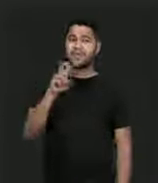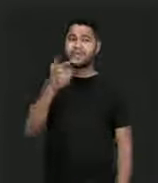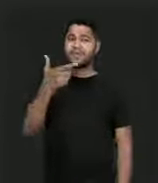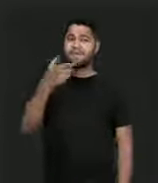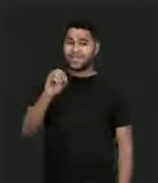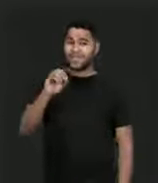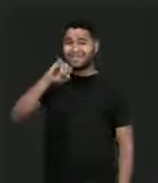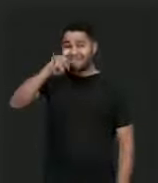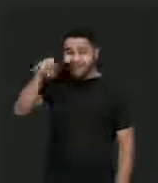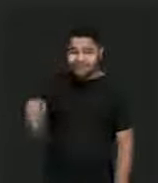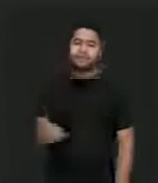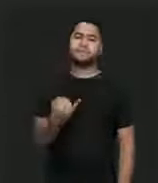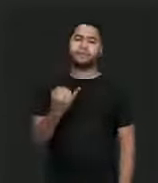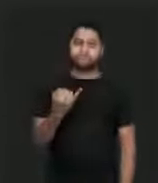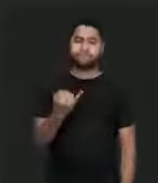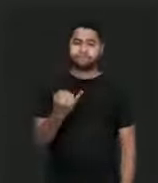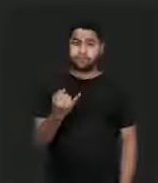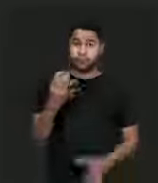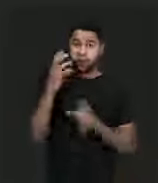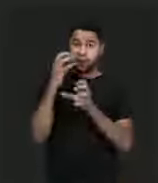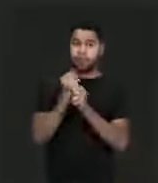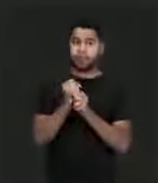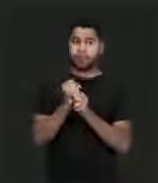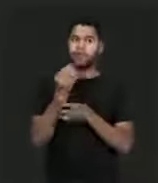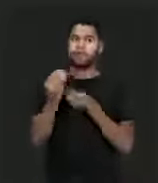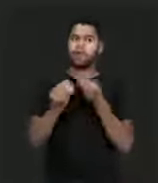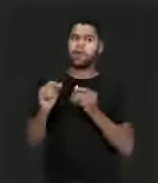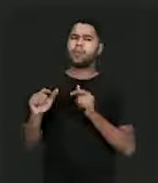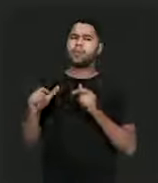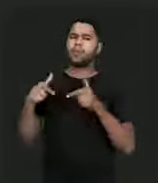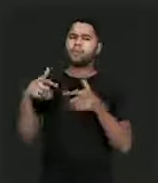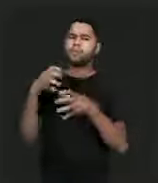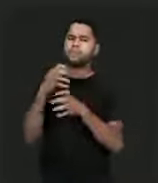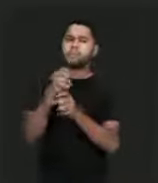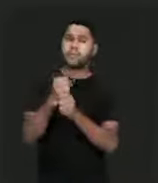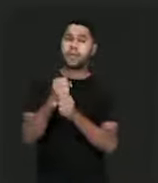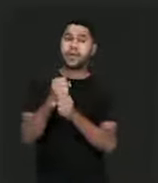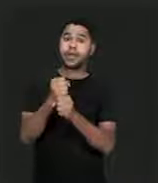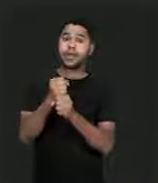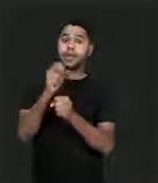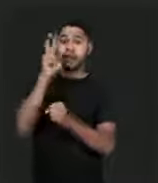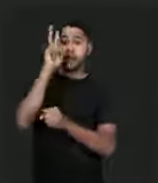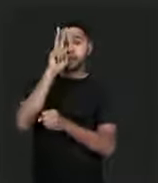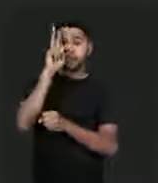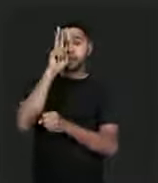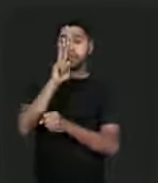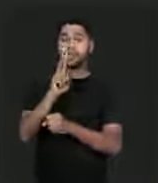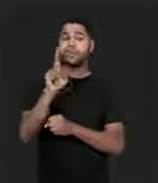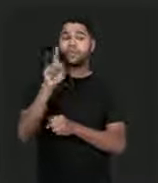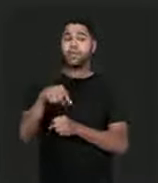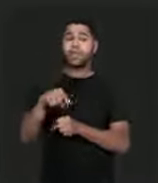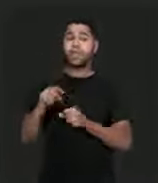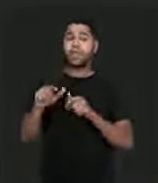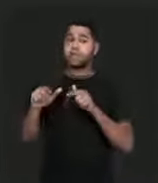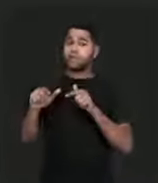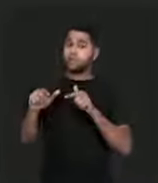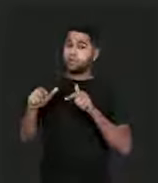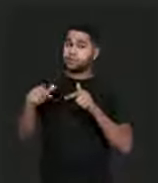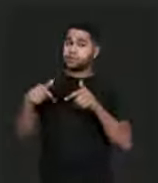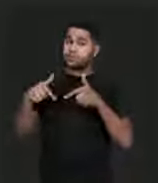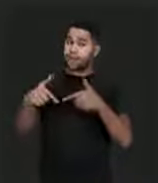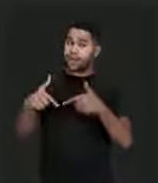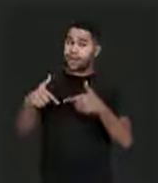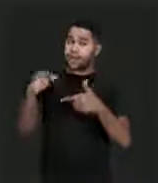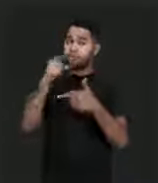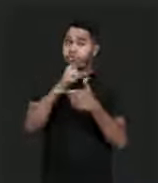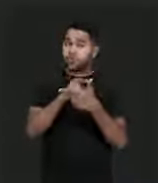2.520 joules. Agora, vamos calcular o rendimento. Lembrando que o rendimento é o trabalho